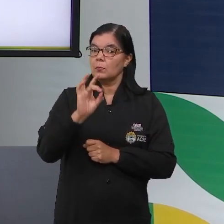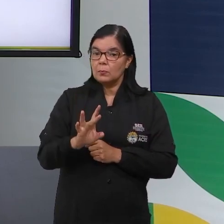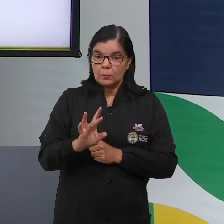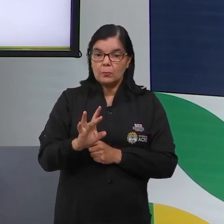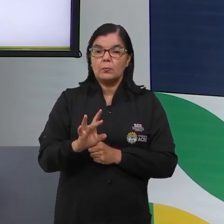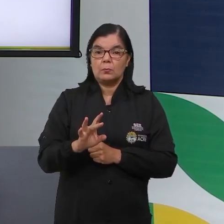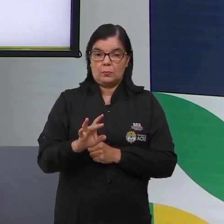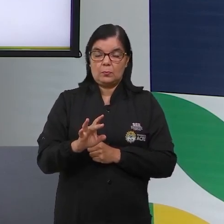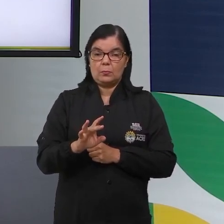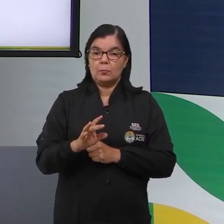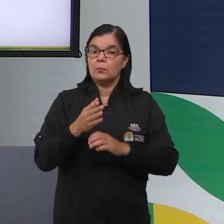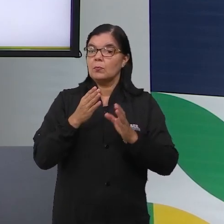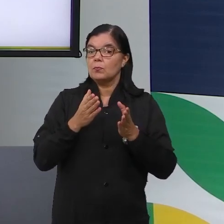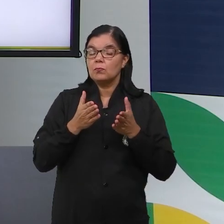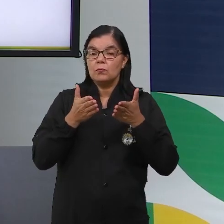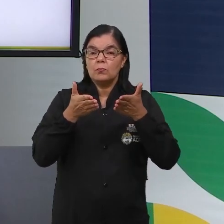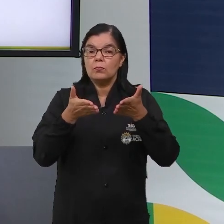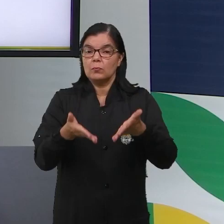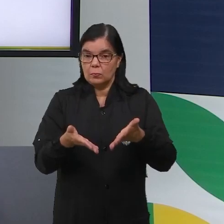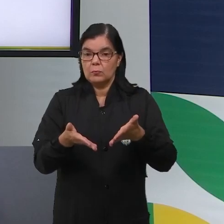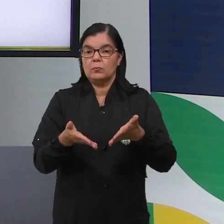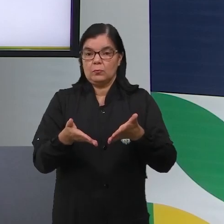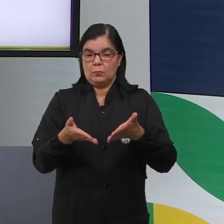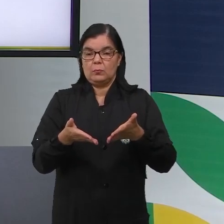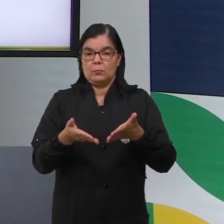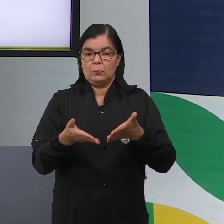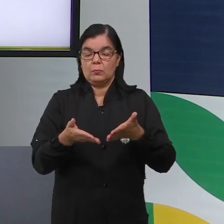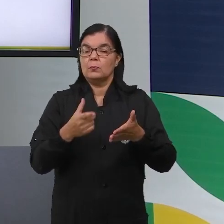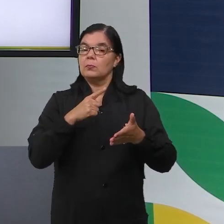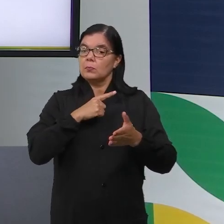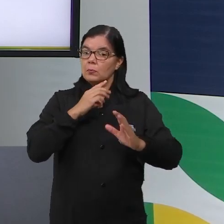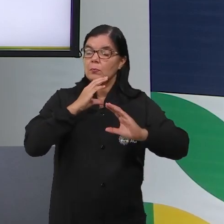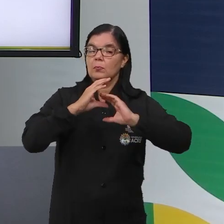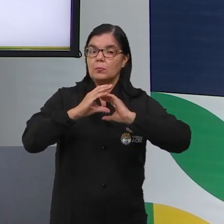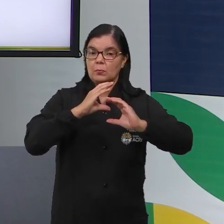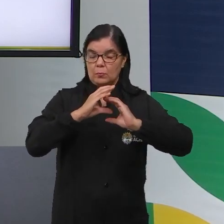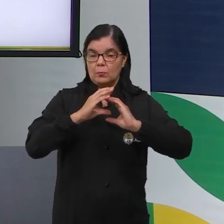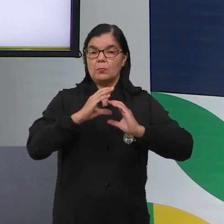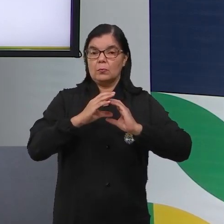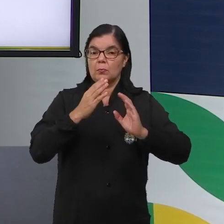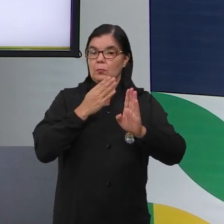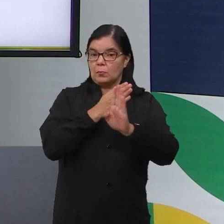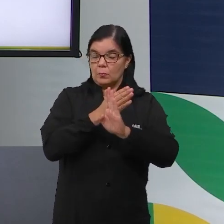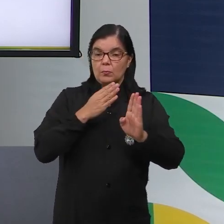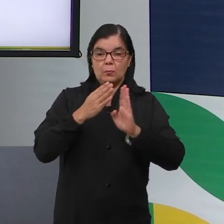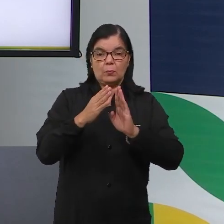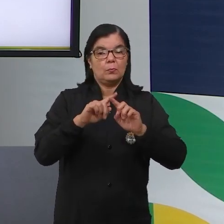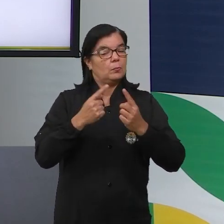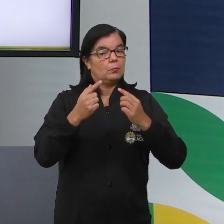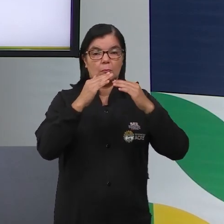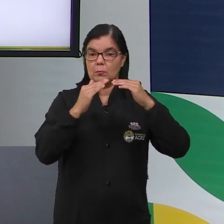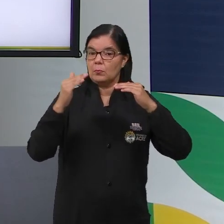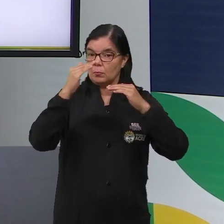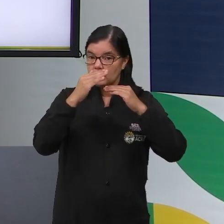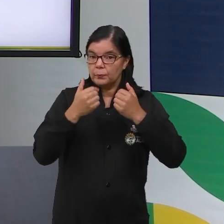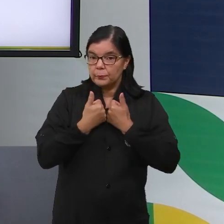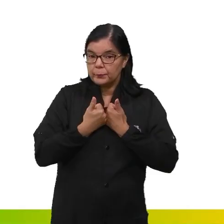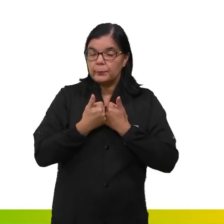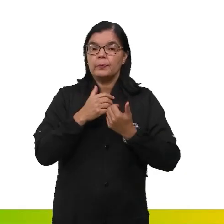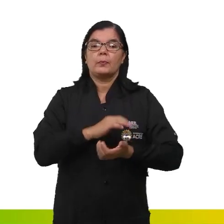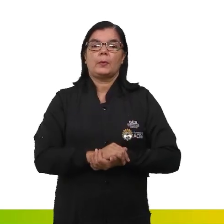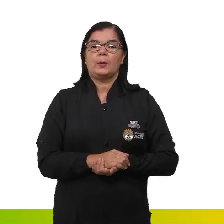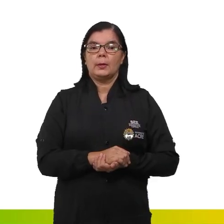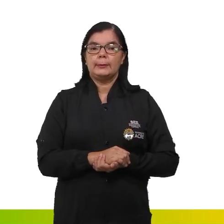forma de acessar, apenas uma forma de acessar a modalidade, mas não a única, ok? Então aqui,